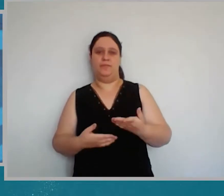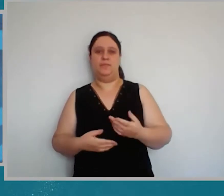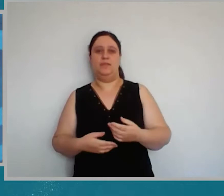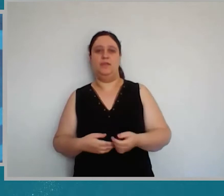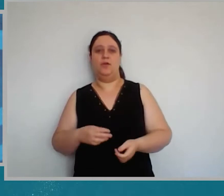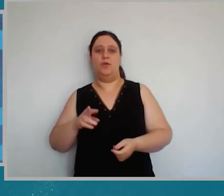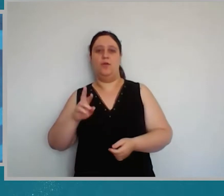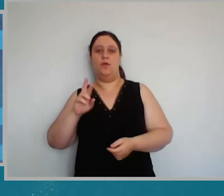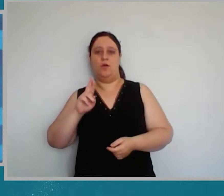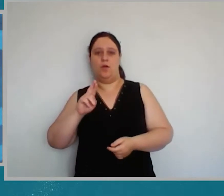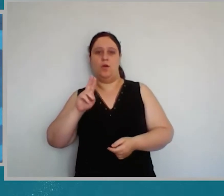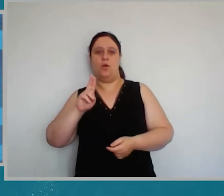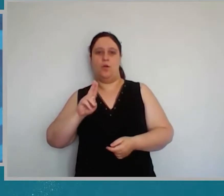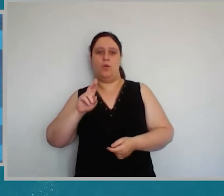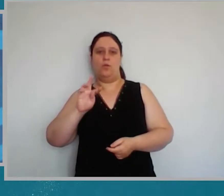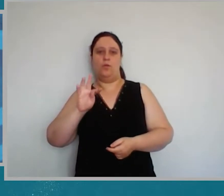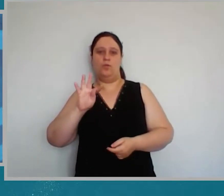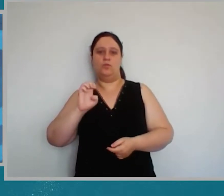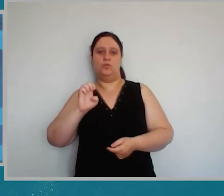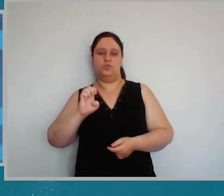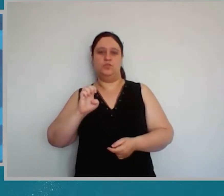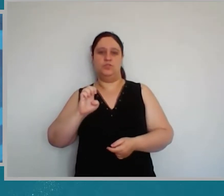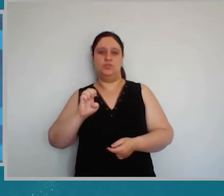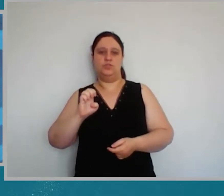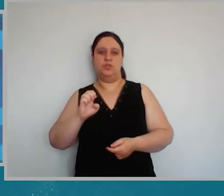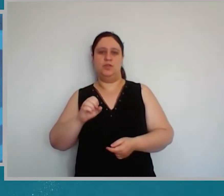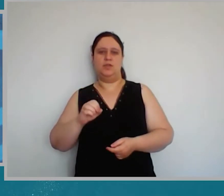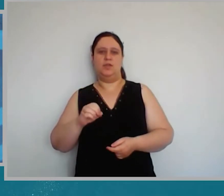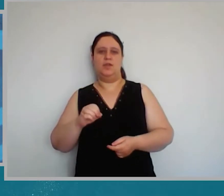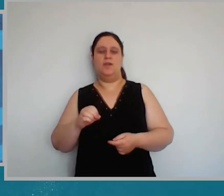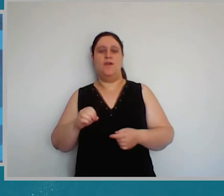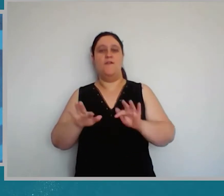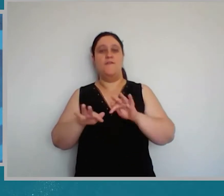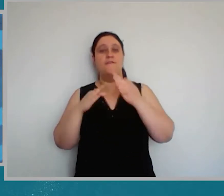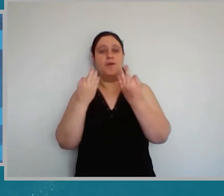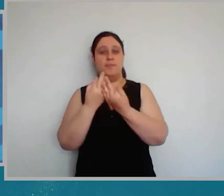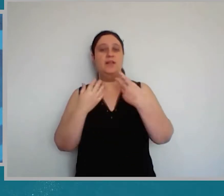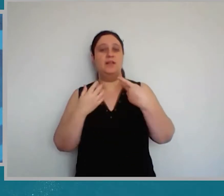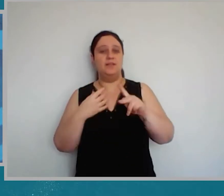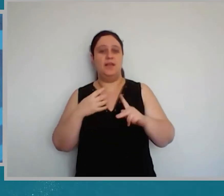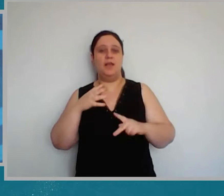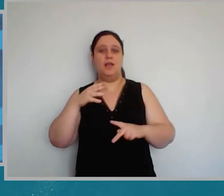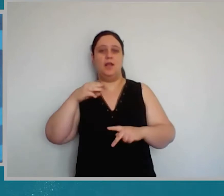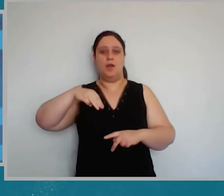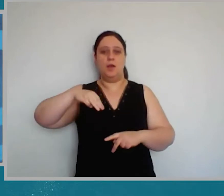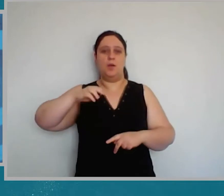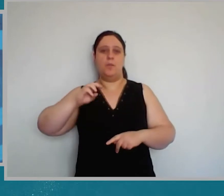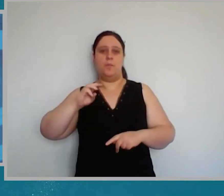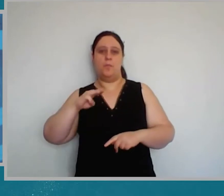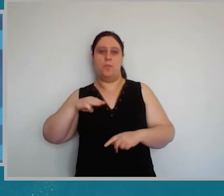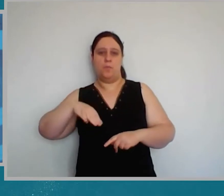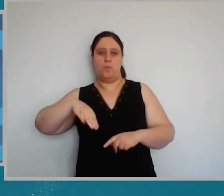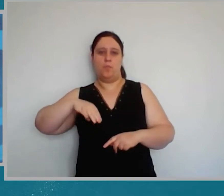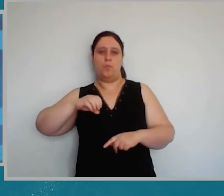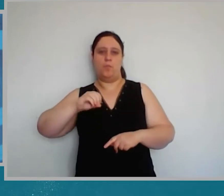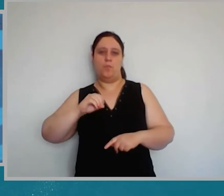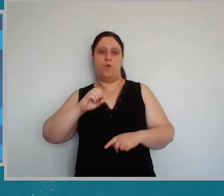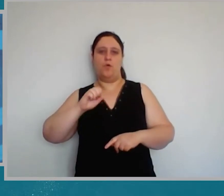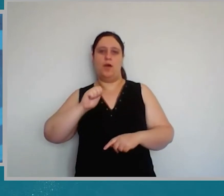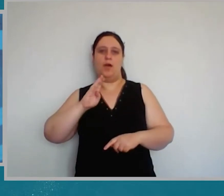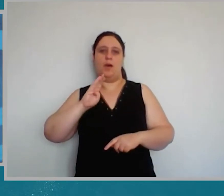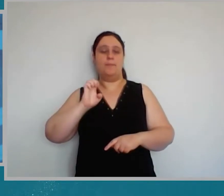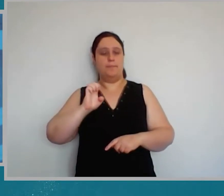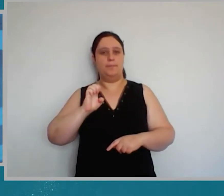uma moabita. Vocês sabem que Moabe nasceu da união de Ló com a